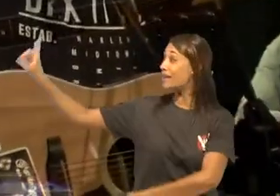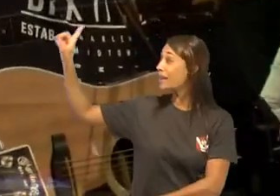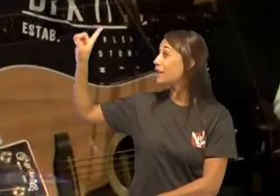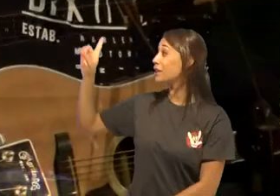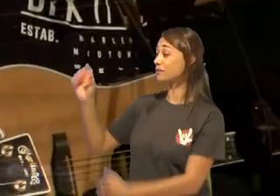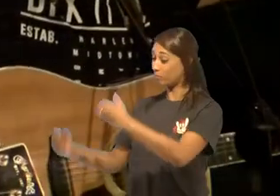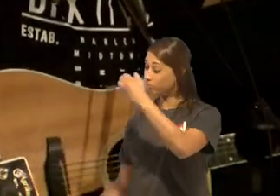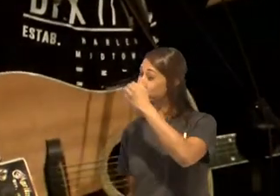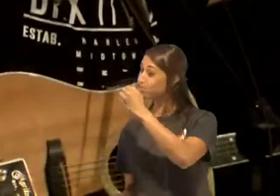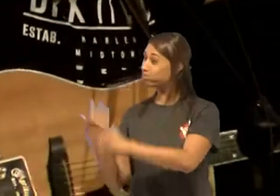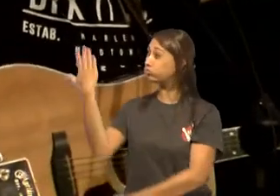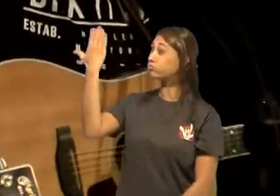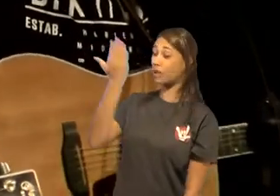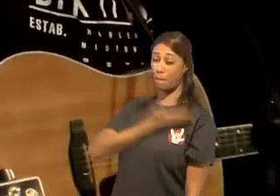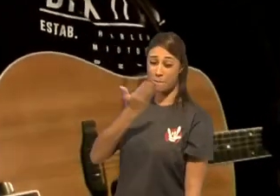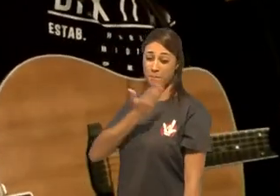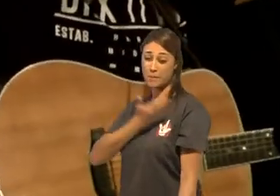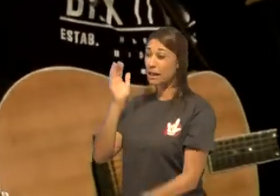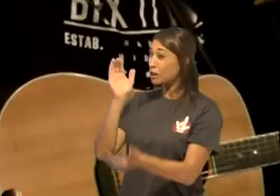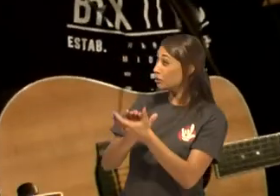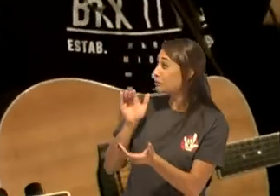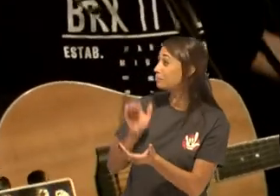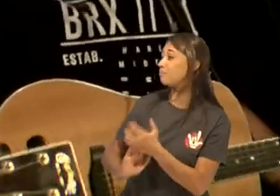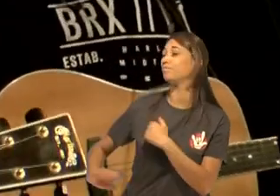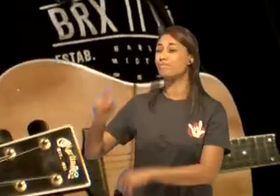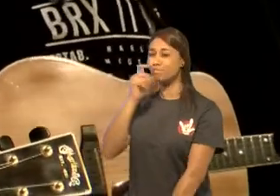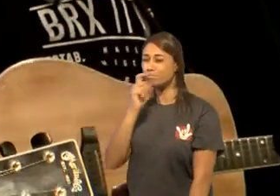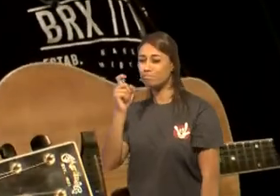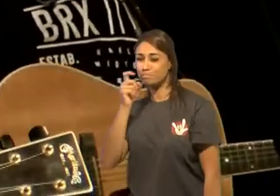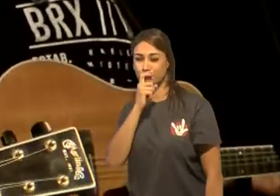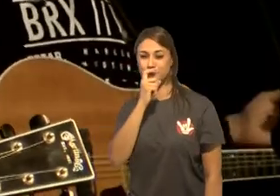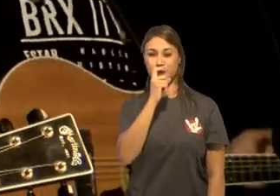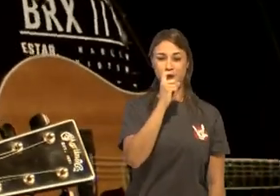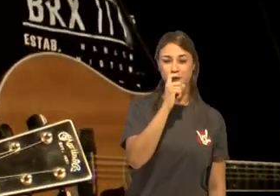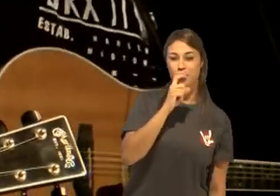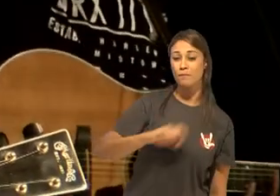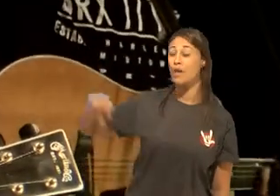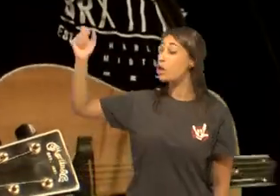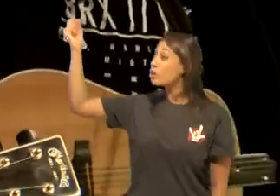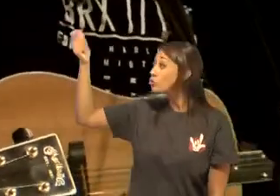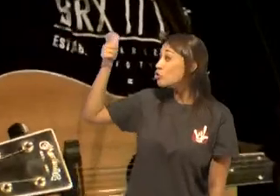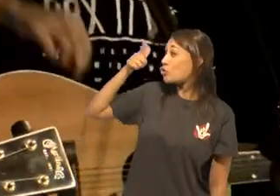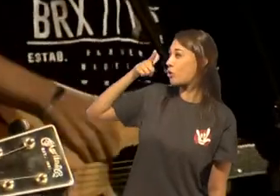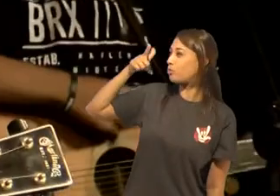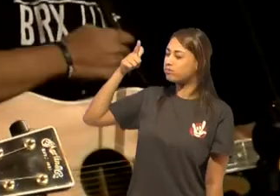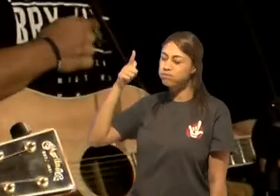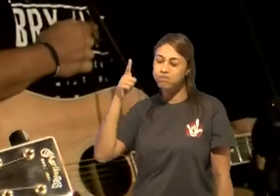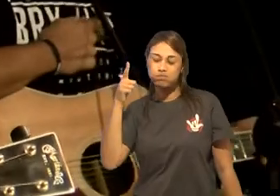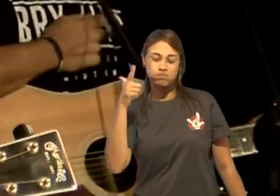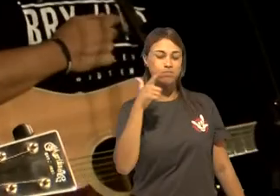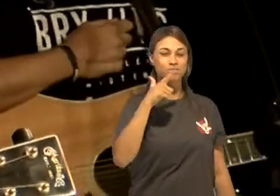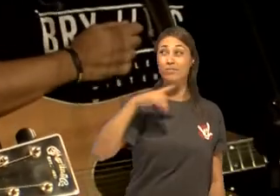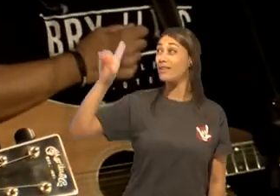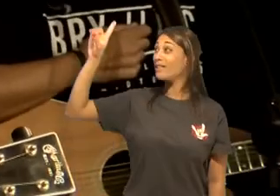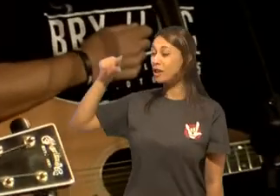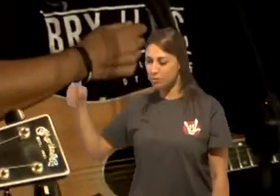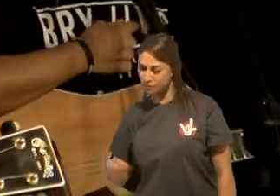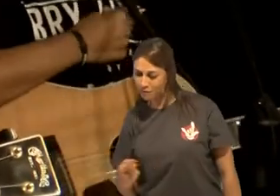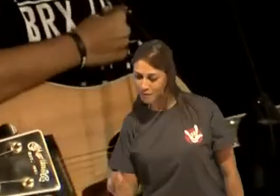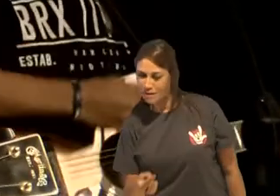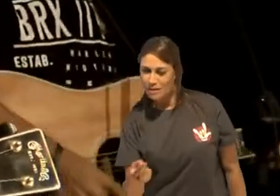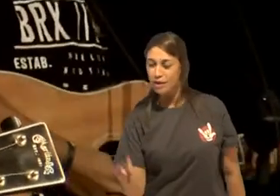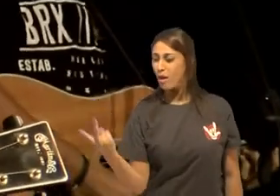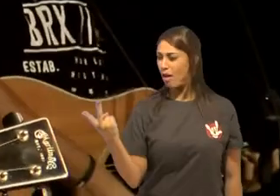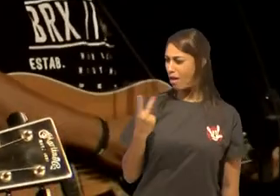meu Pai, meu grande amigo. Para o sol, pois nem o tempo toca o seu amor. Ele é o infinito entre mim,